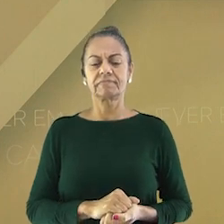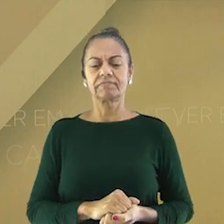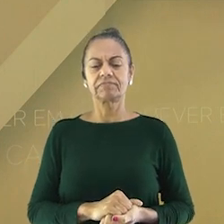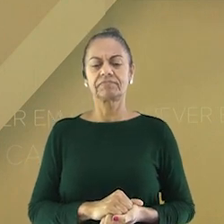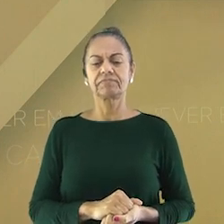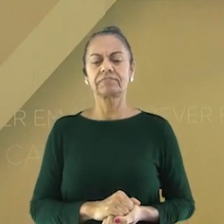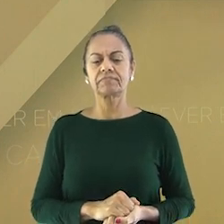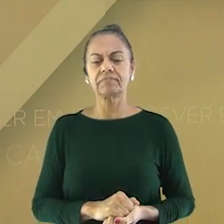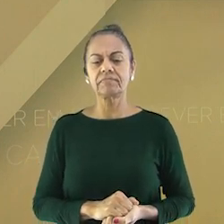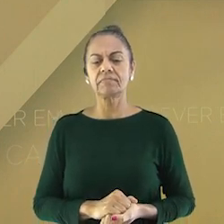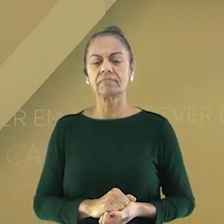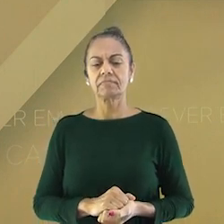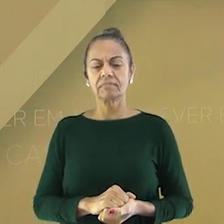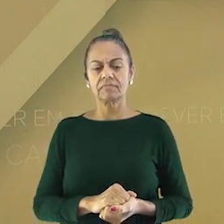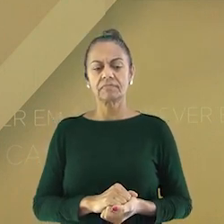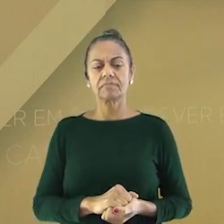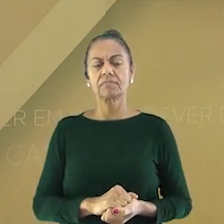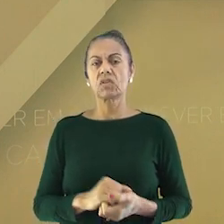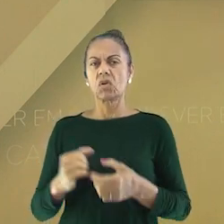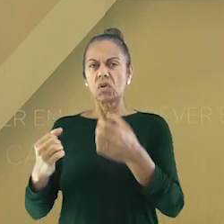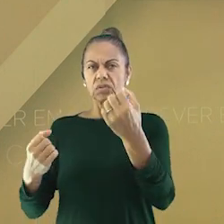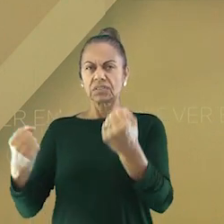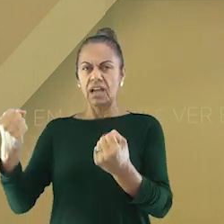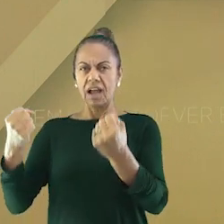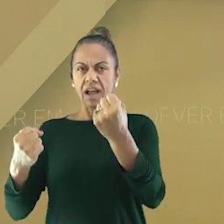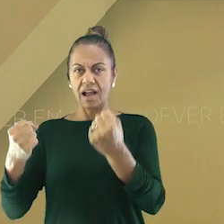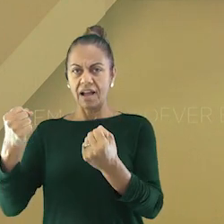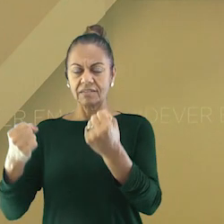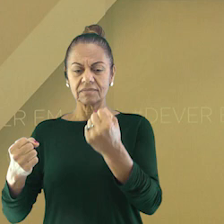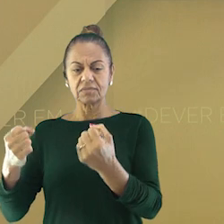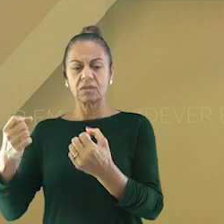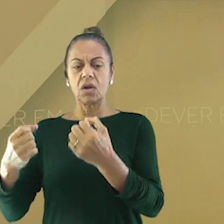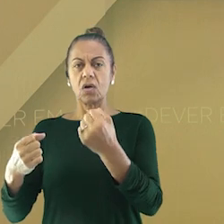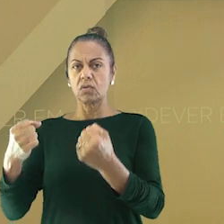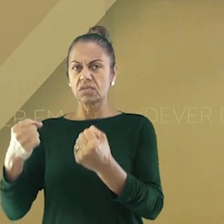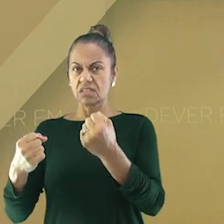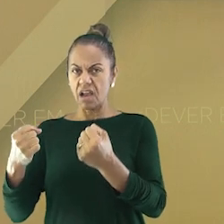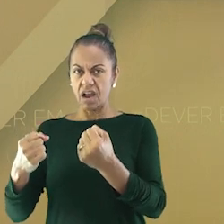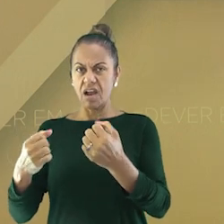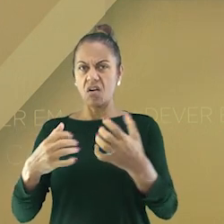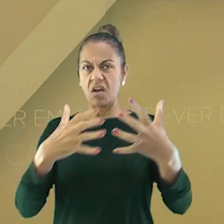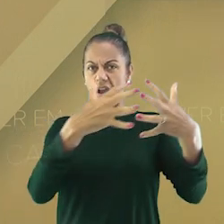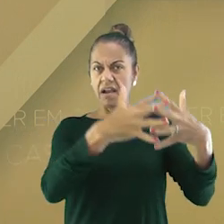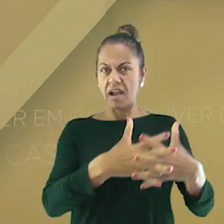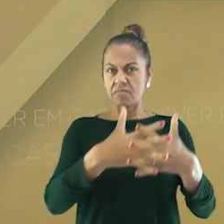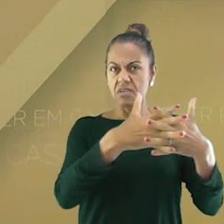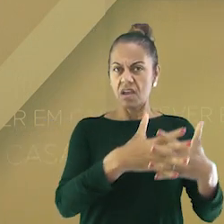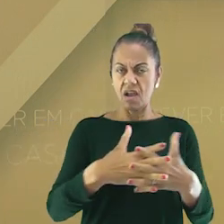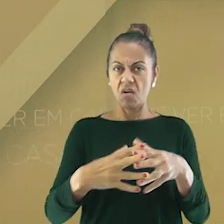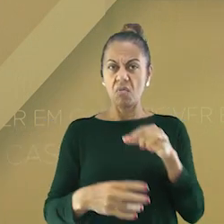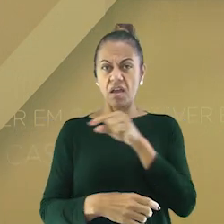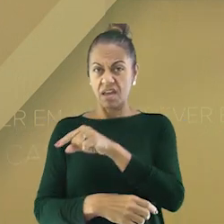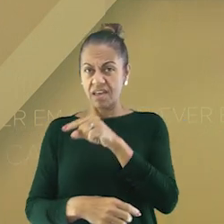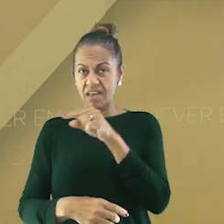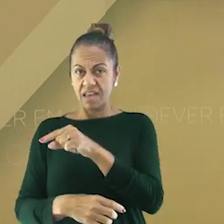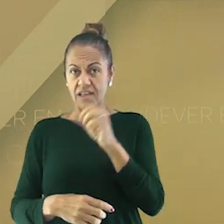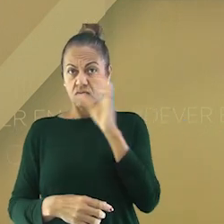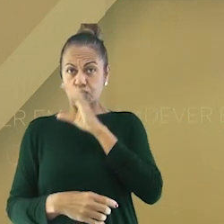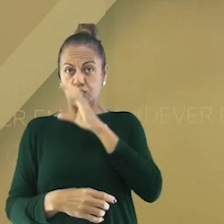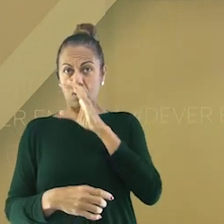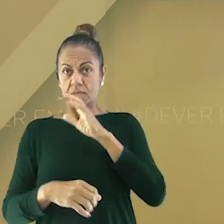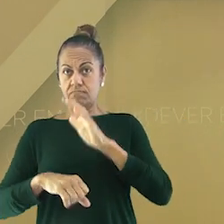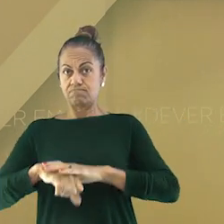that truck. This car is nice and that truck too. This car is faster than that